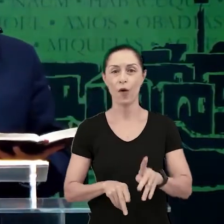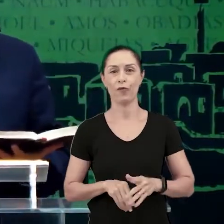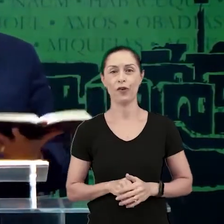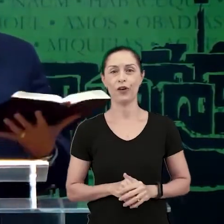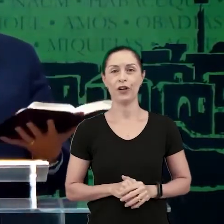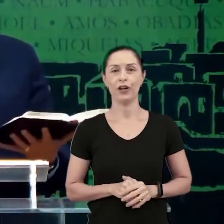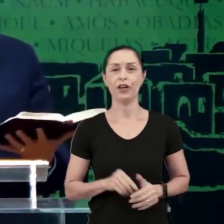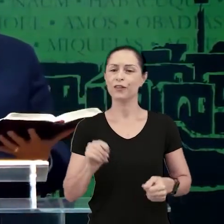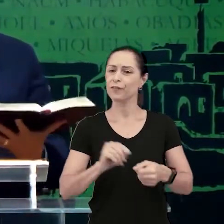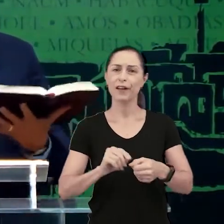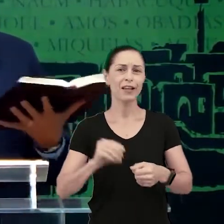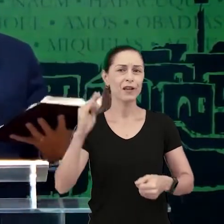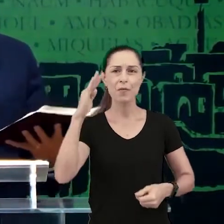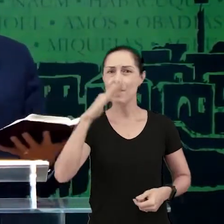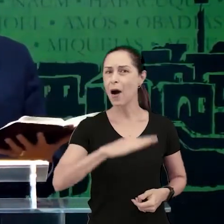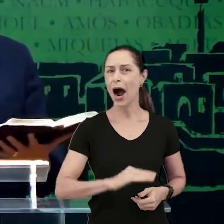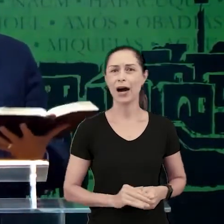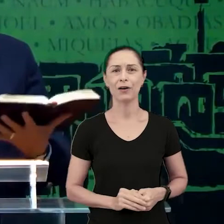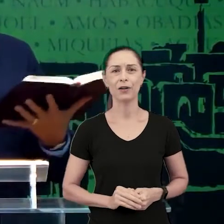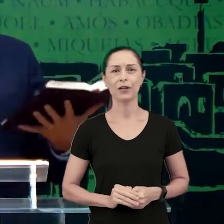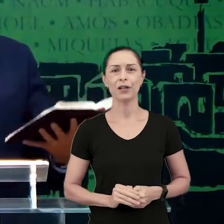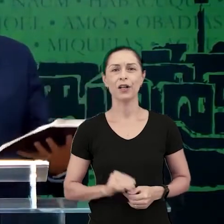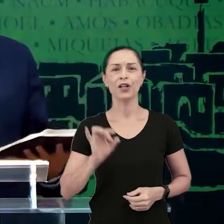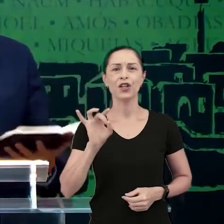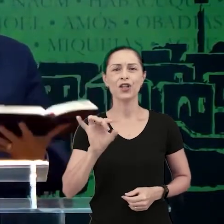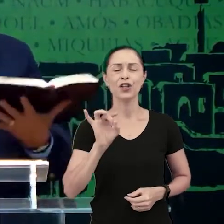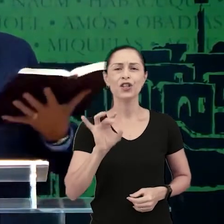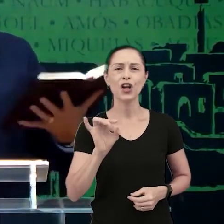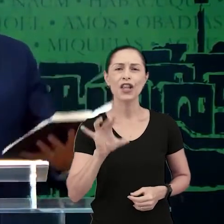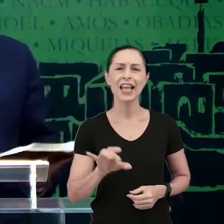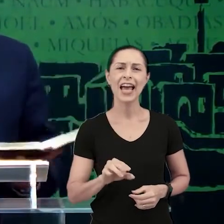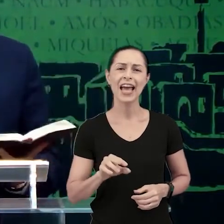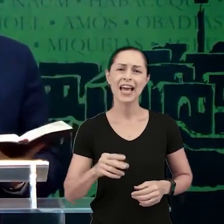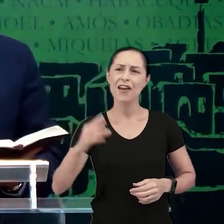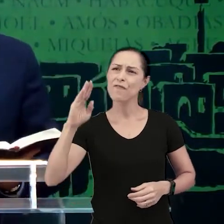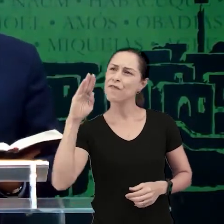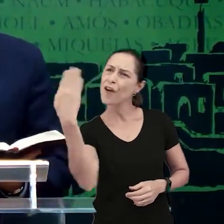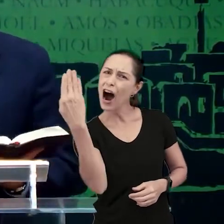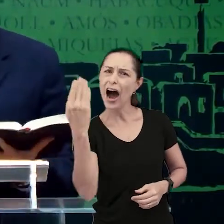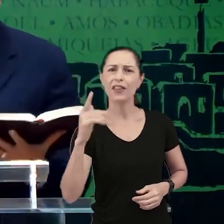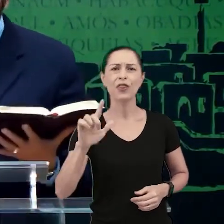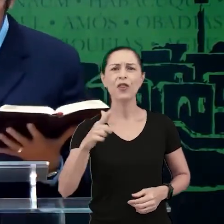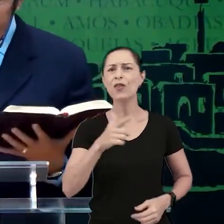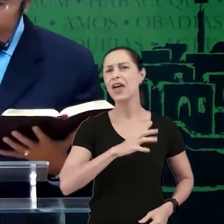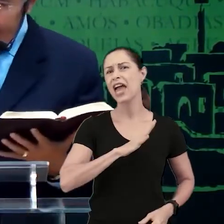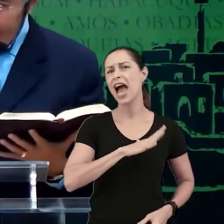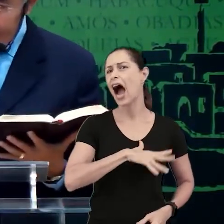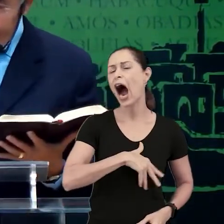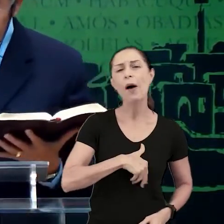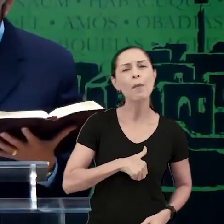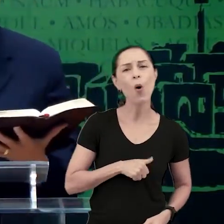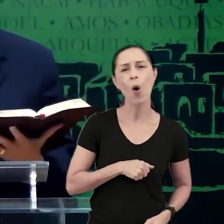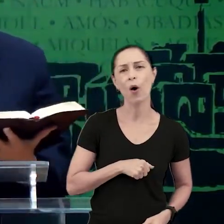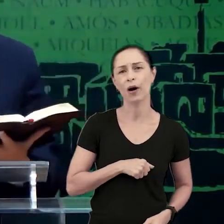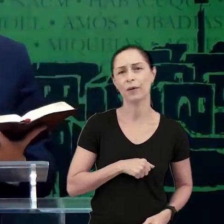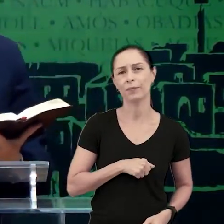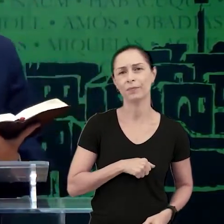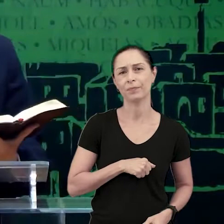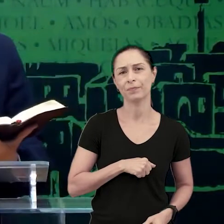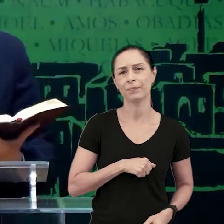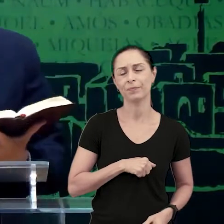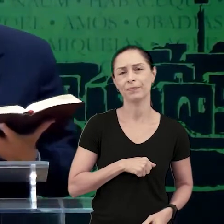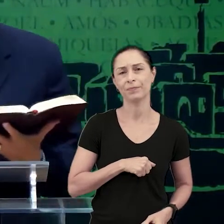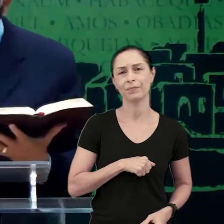contaminadas. Não há sinceridade, não há lealdade, não há amizade, não há amor. Mas tem mais. Veja você